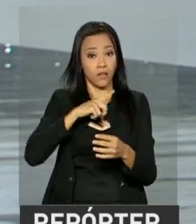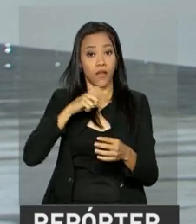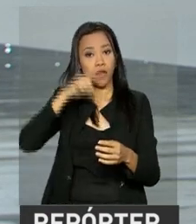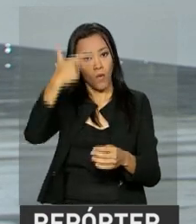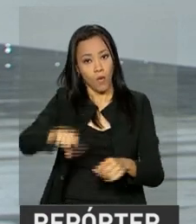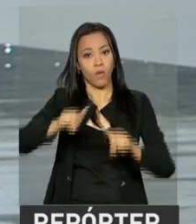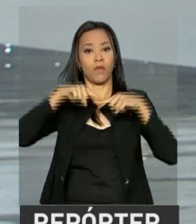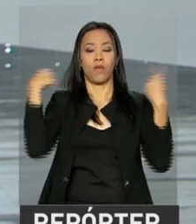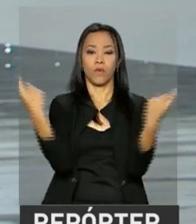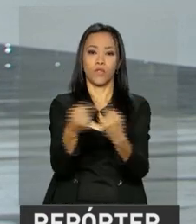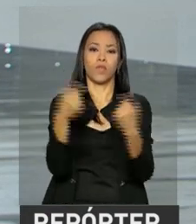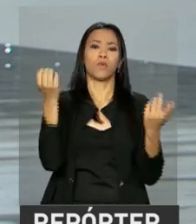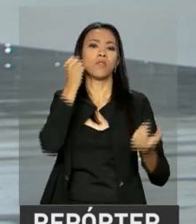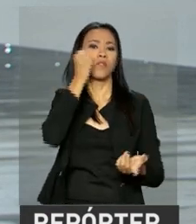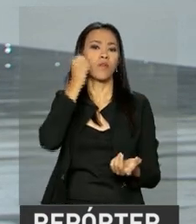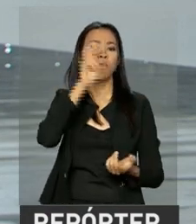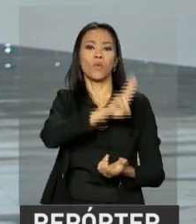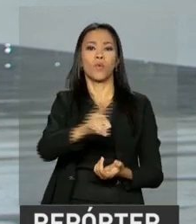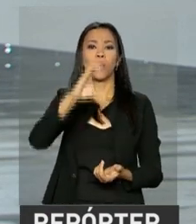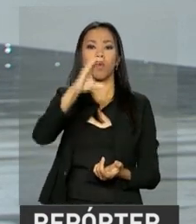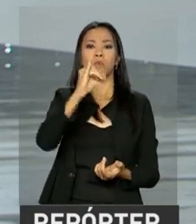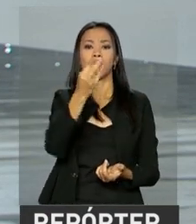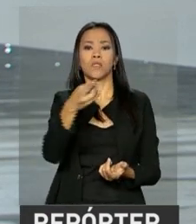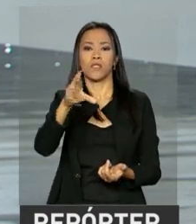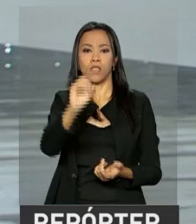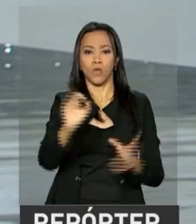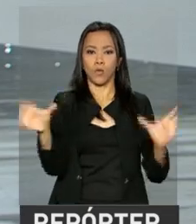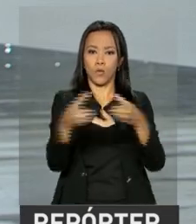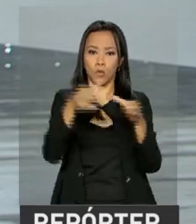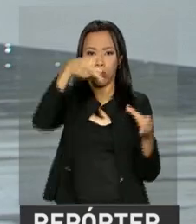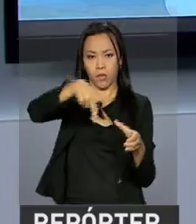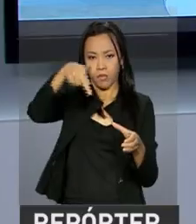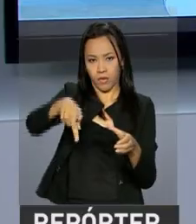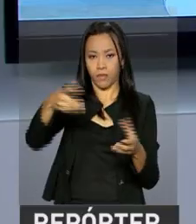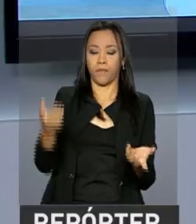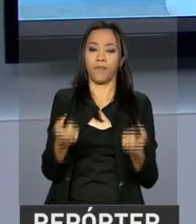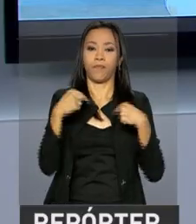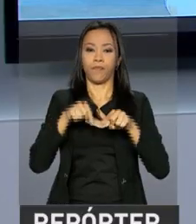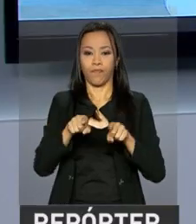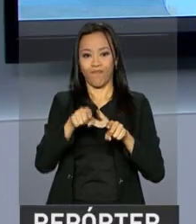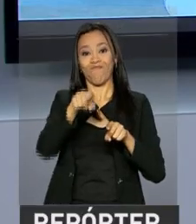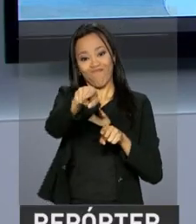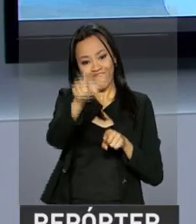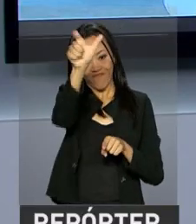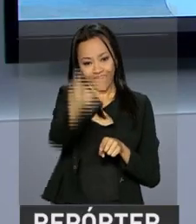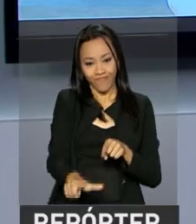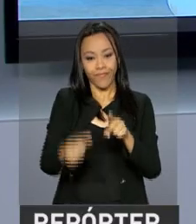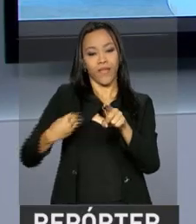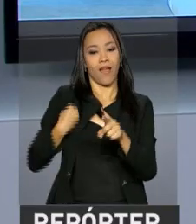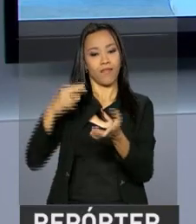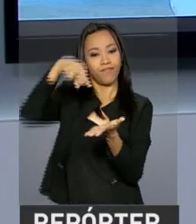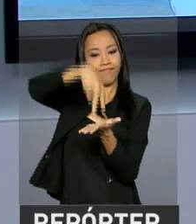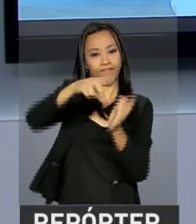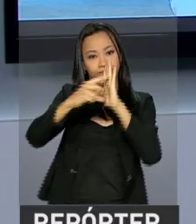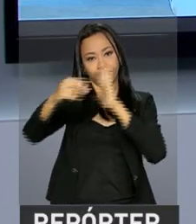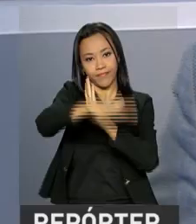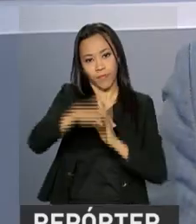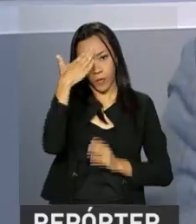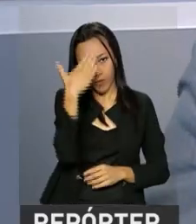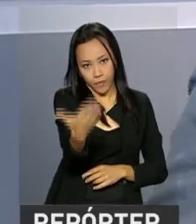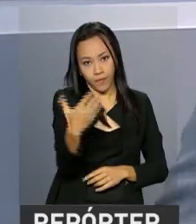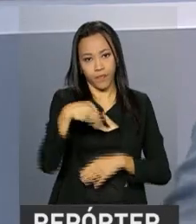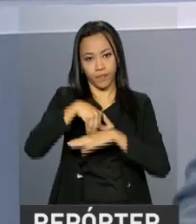reúna com o senador Ciro Gomes do PP Jaime Gabriela Noronha ao vivo do Palácio do Planalto Obrigado pelas informações